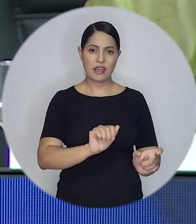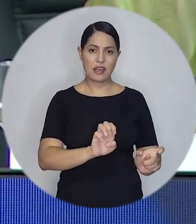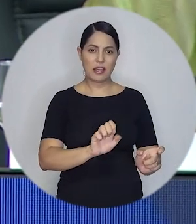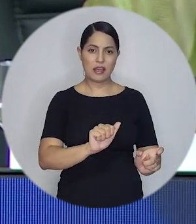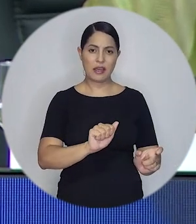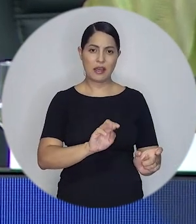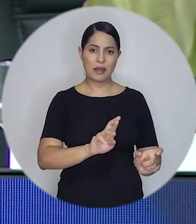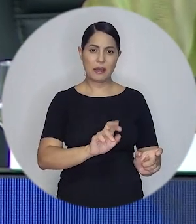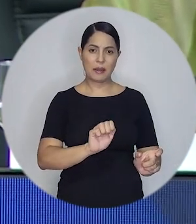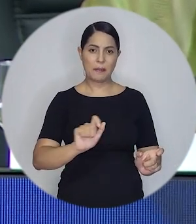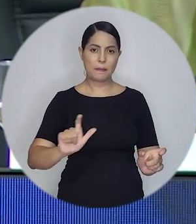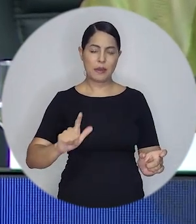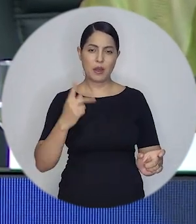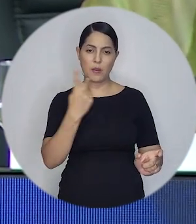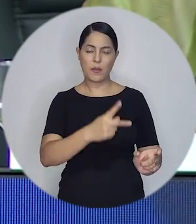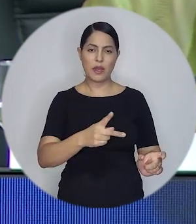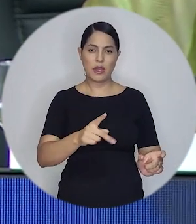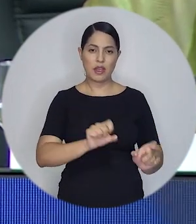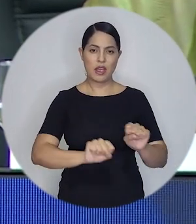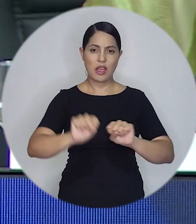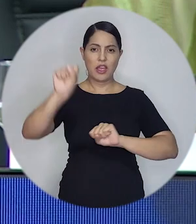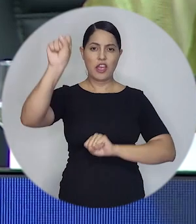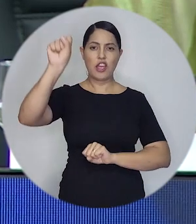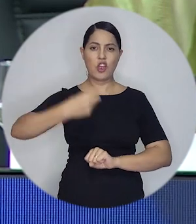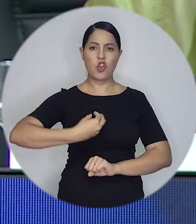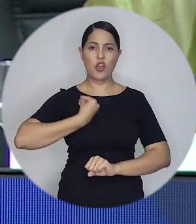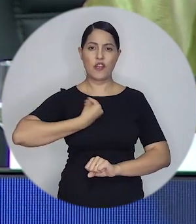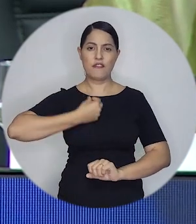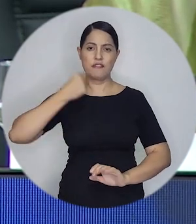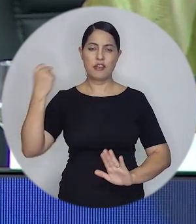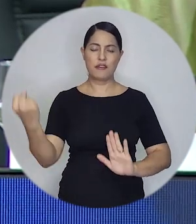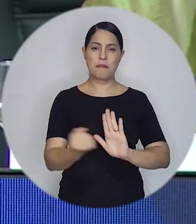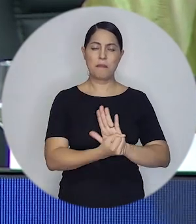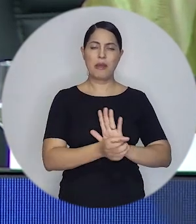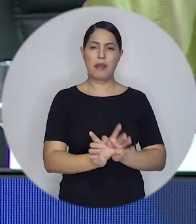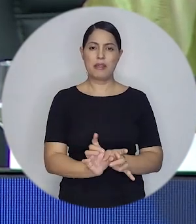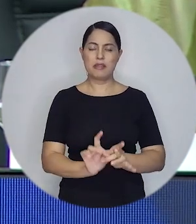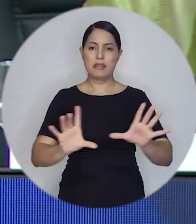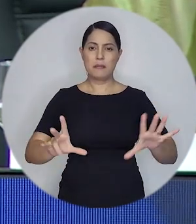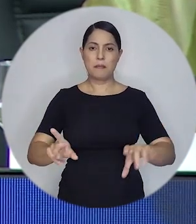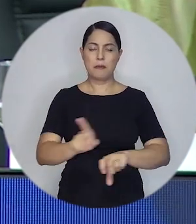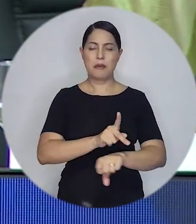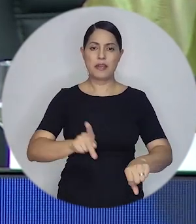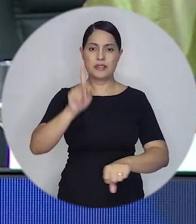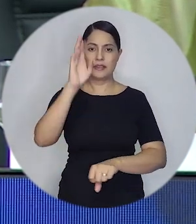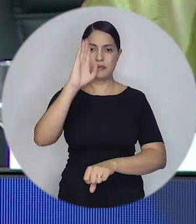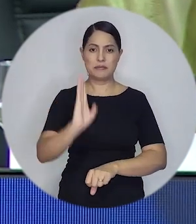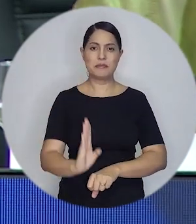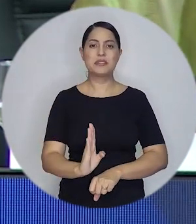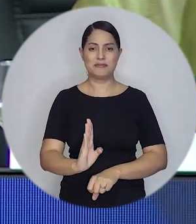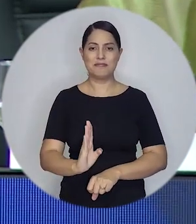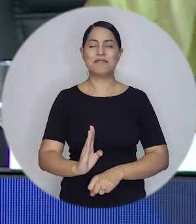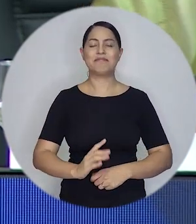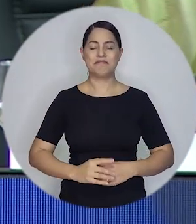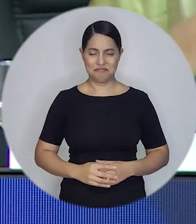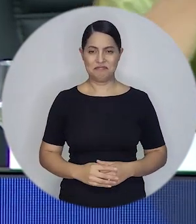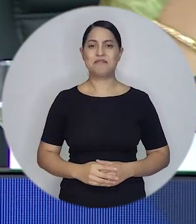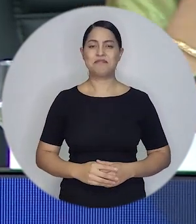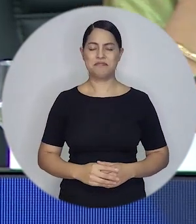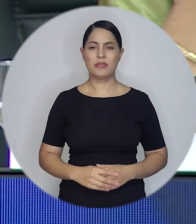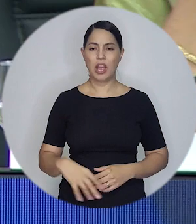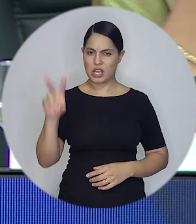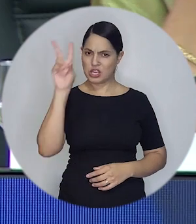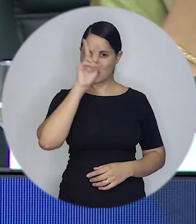vida de um herói. Um herói que representa a memória viva da democracia de nosso país. Por isso,